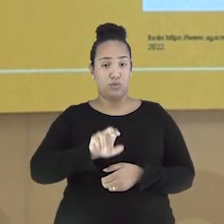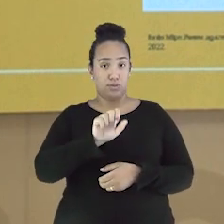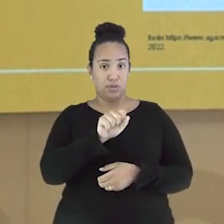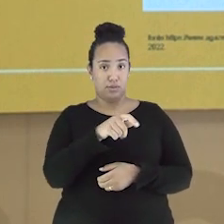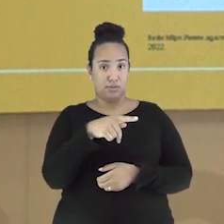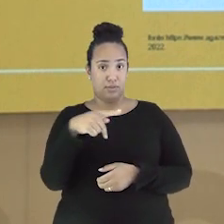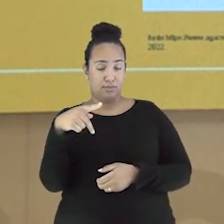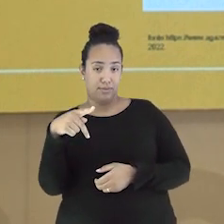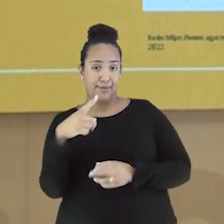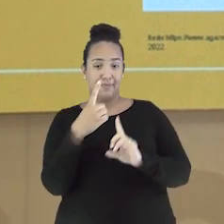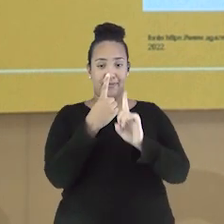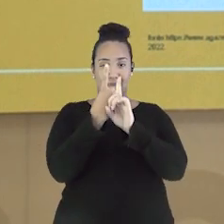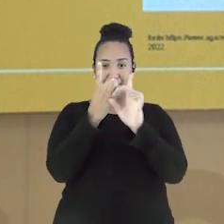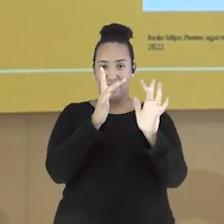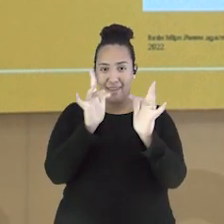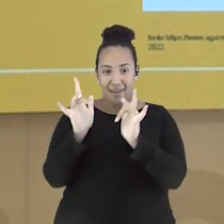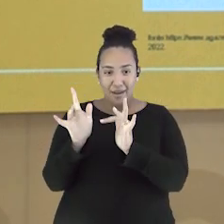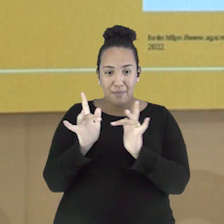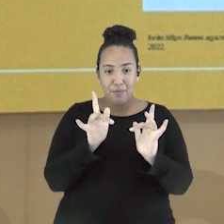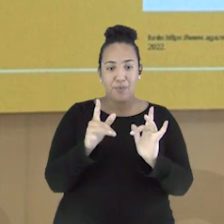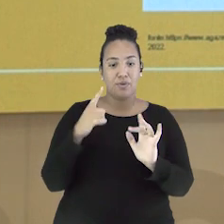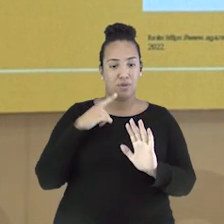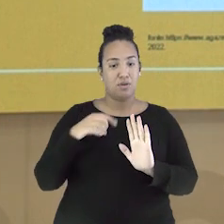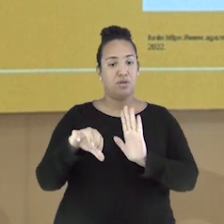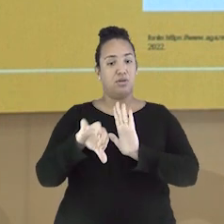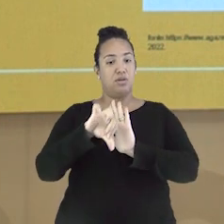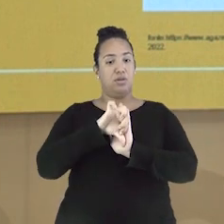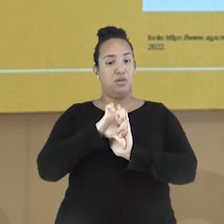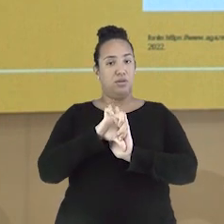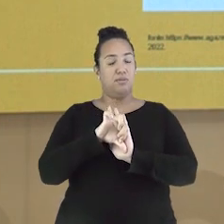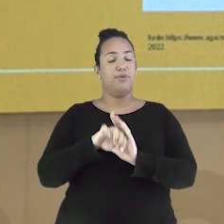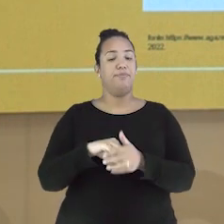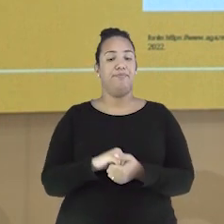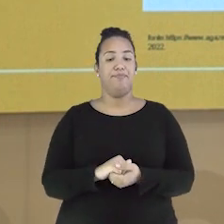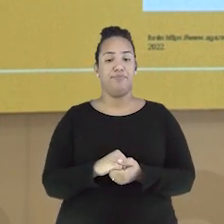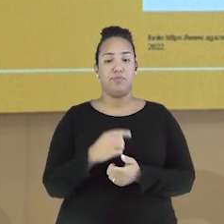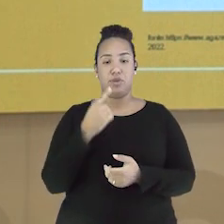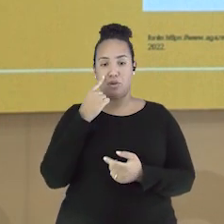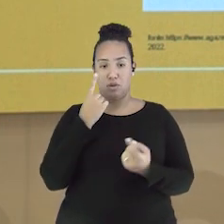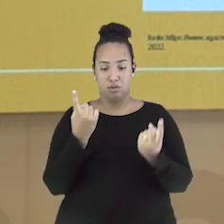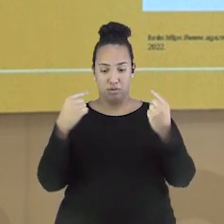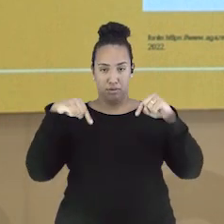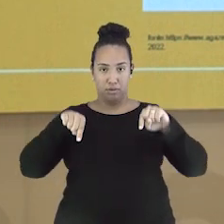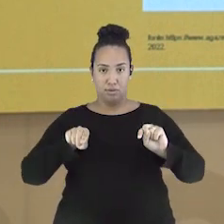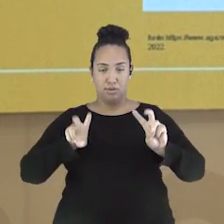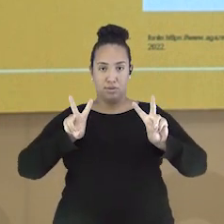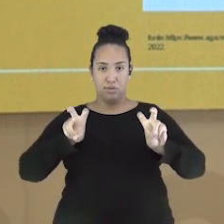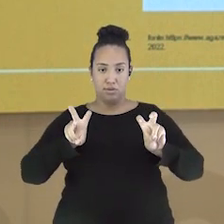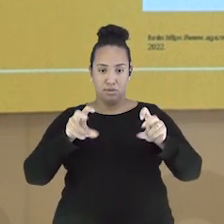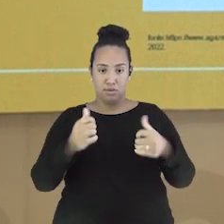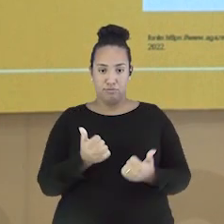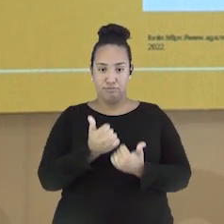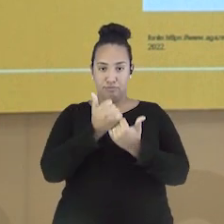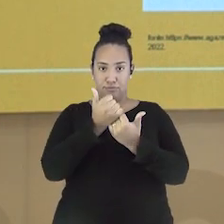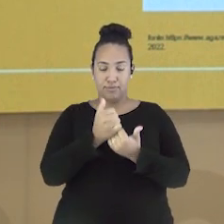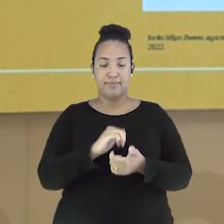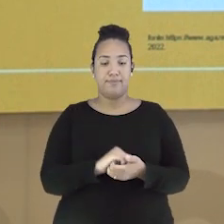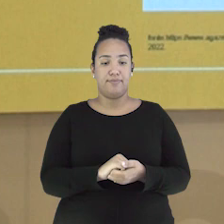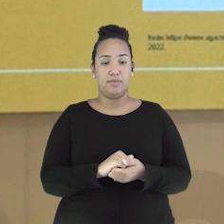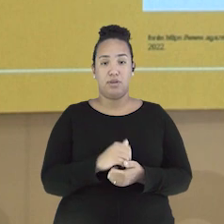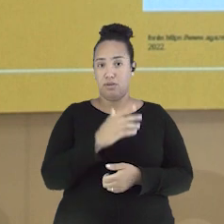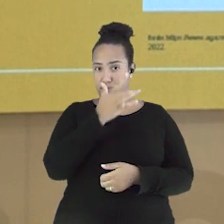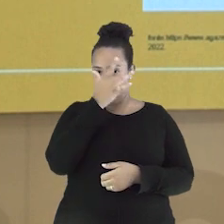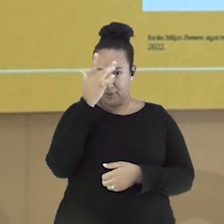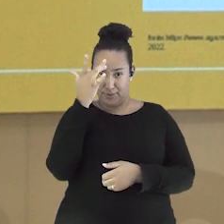encontros desafiam a segurança. Temos ainda a presença de um subtítulo, que apresenta brevemente o que será desenvolvido no